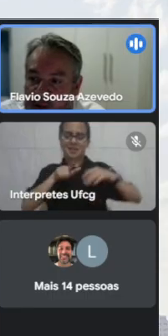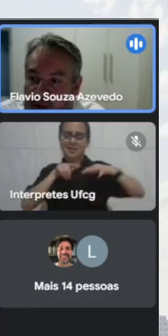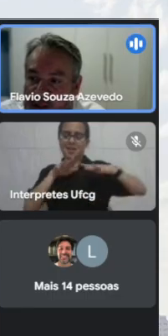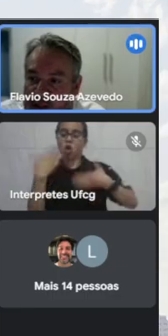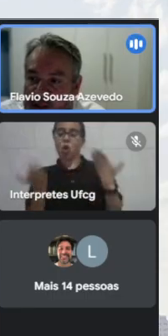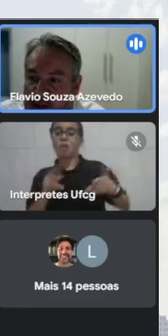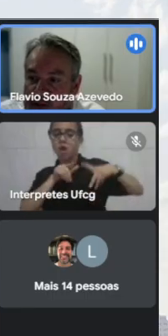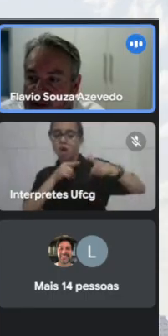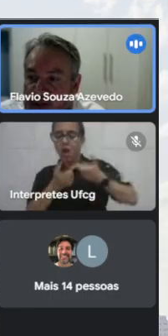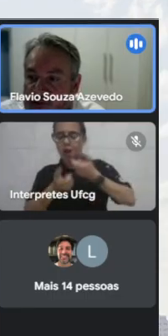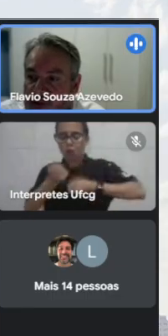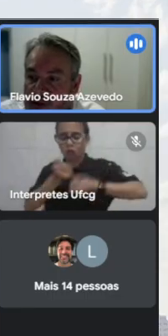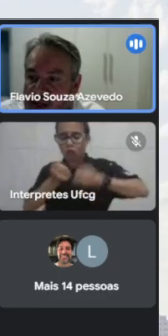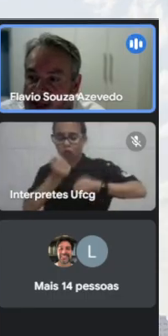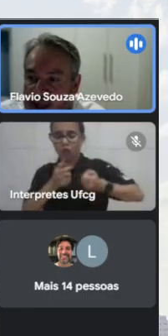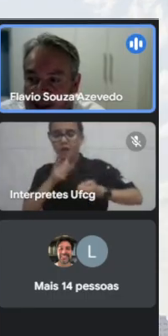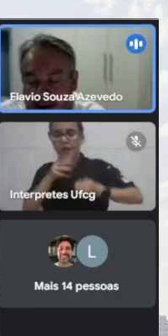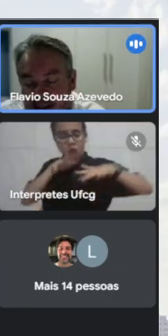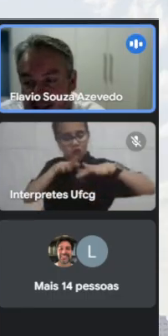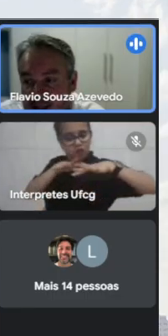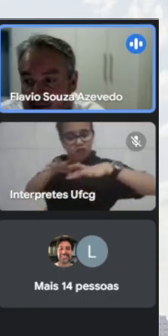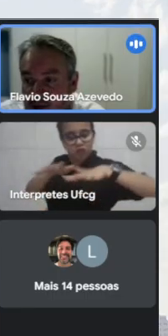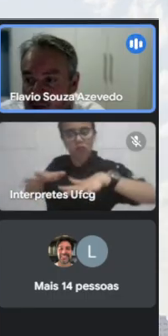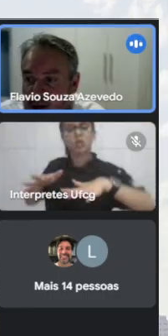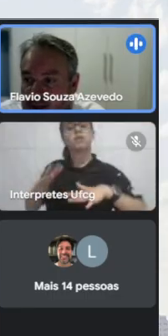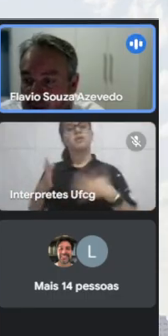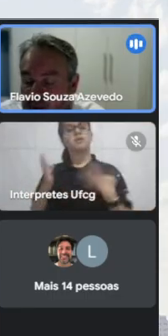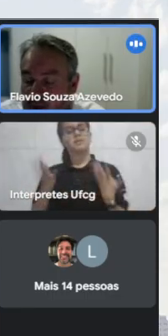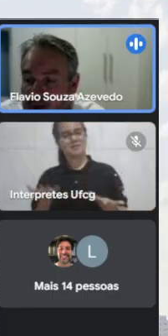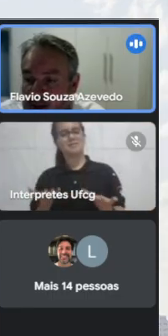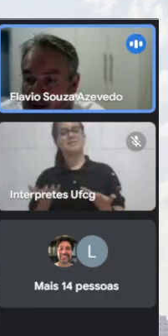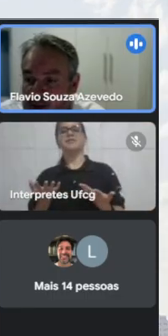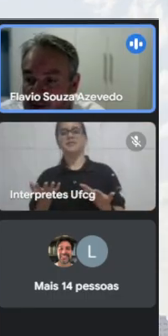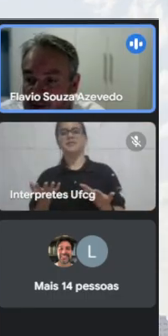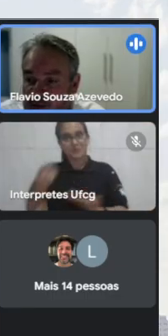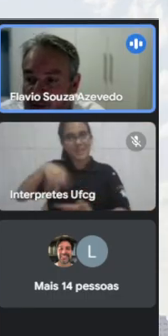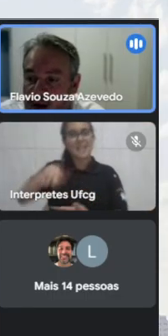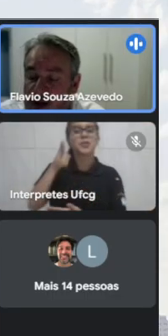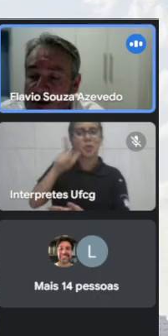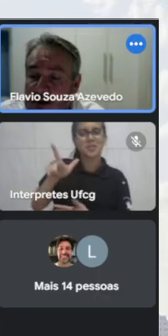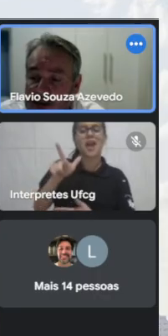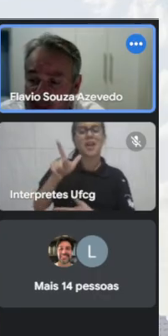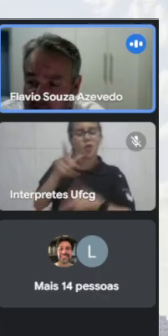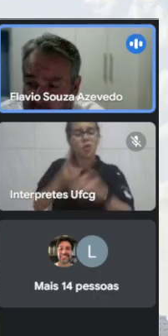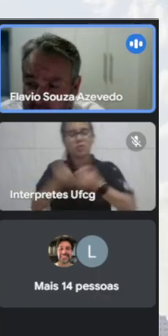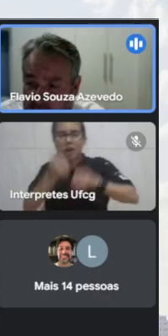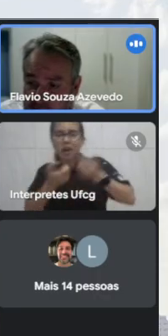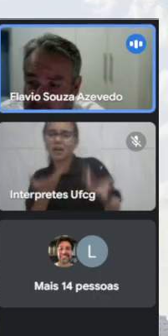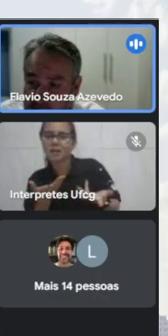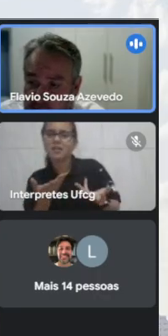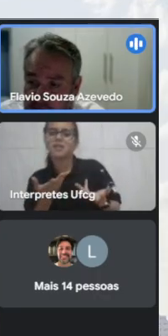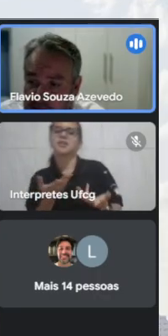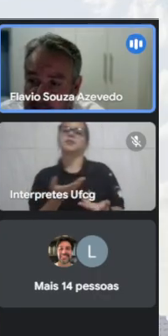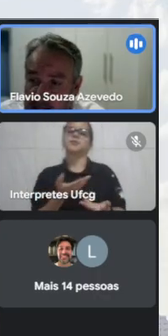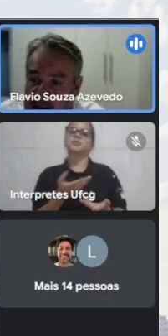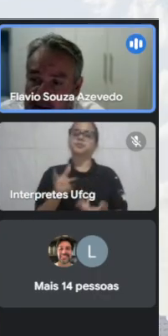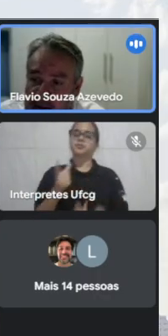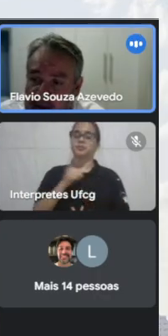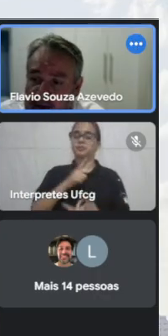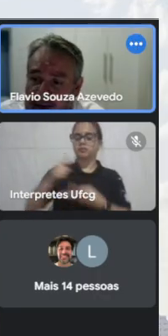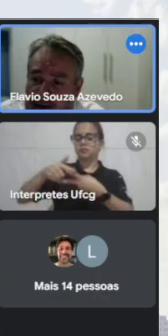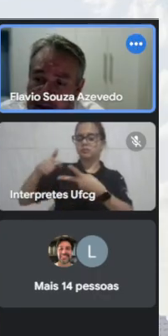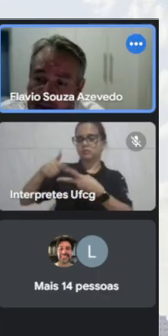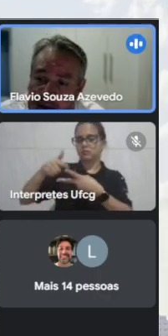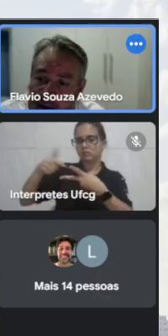esse rio ele chega, né, de forma, ele é envelopado, a maior parte dele, esse rio Cafubá, ele chega aqui nessas duas